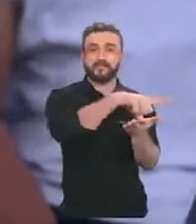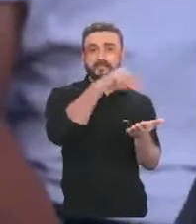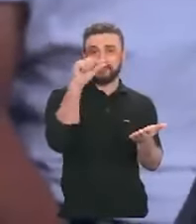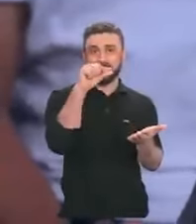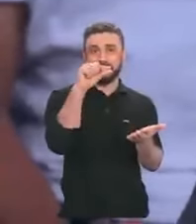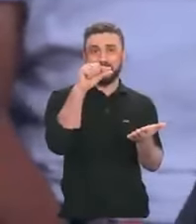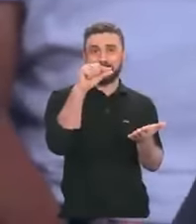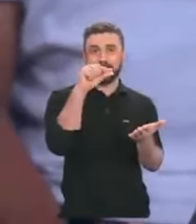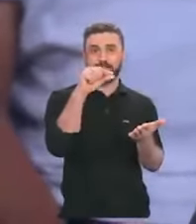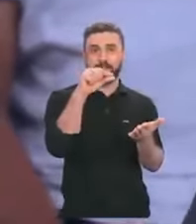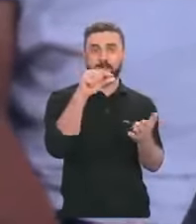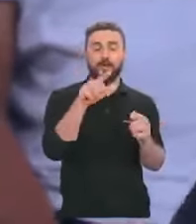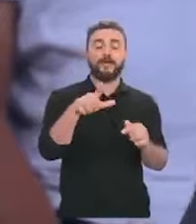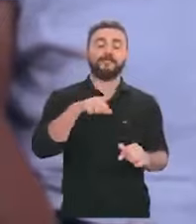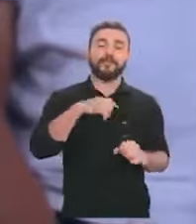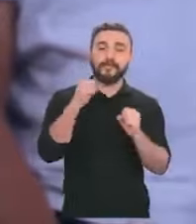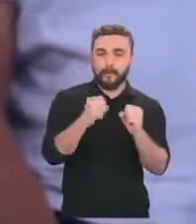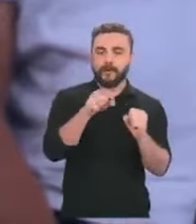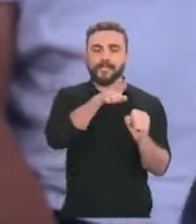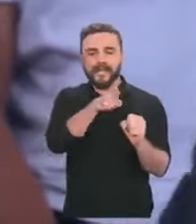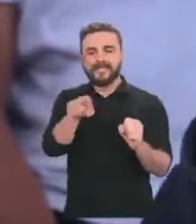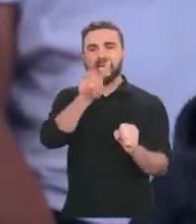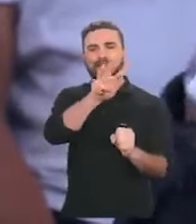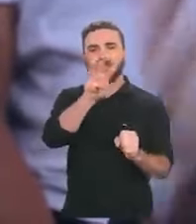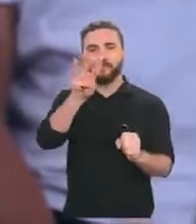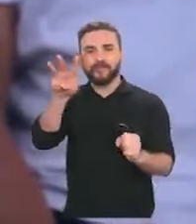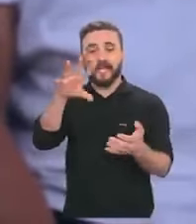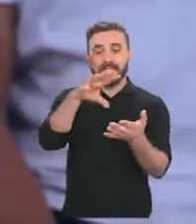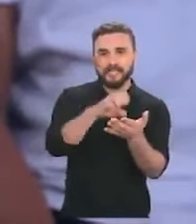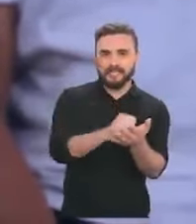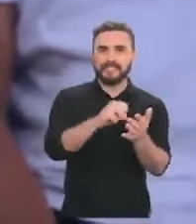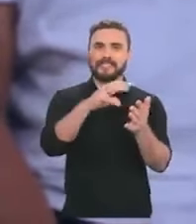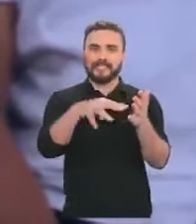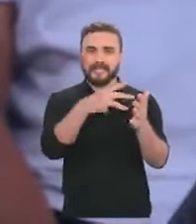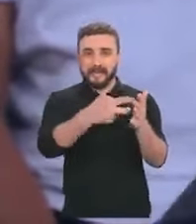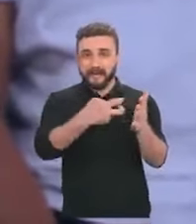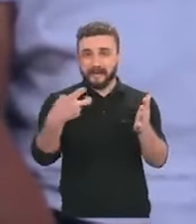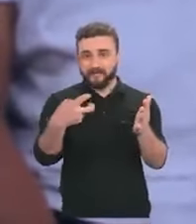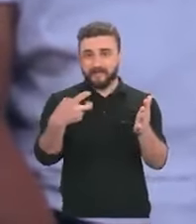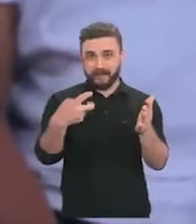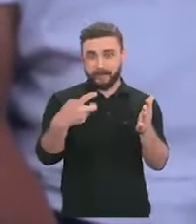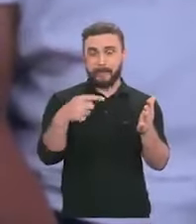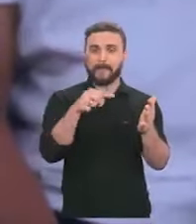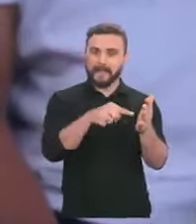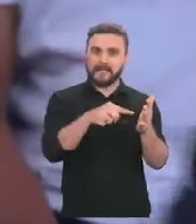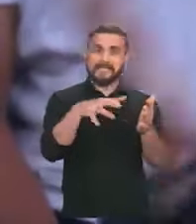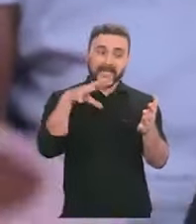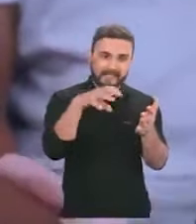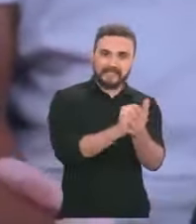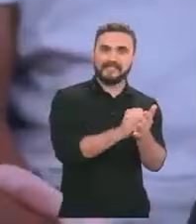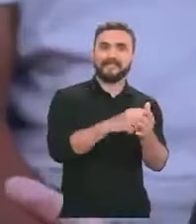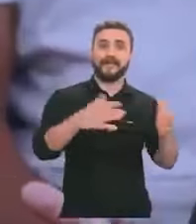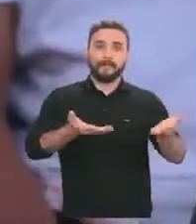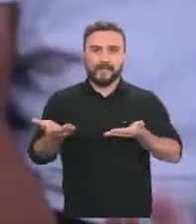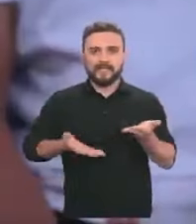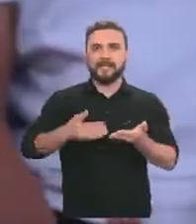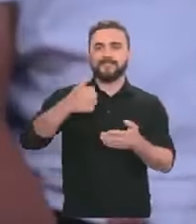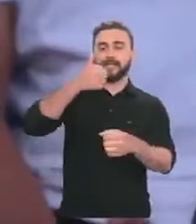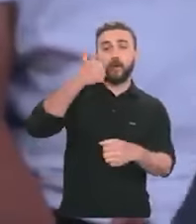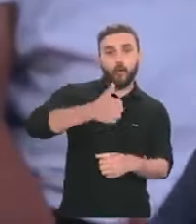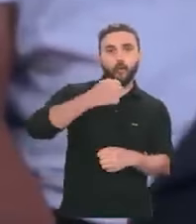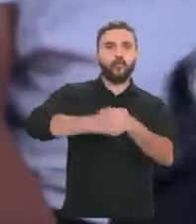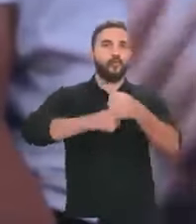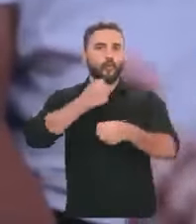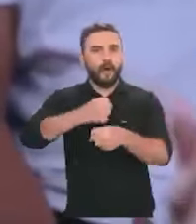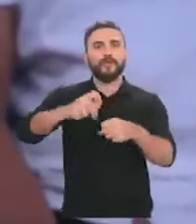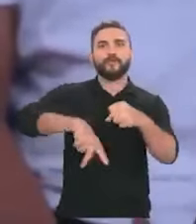já, para iniciar um ano servindo no PEIS ou em agosto desse ano ou em janeiro do ano que vem. E